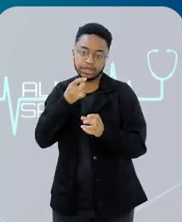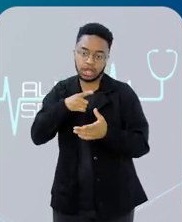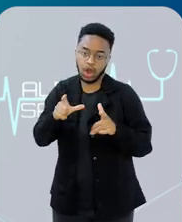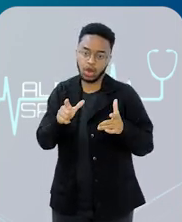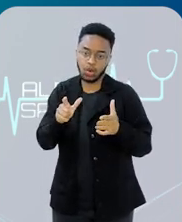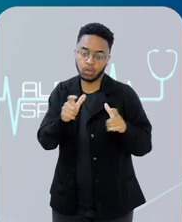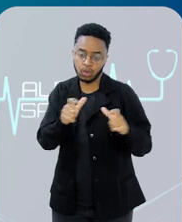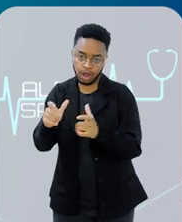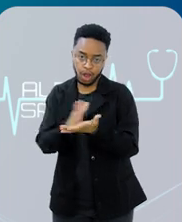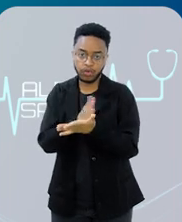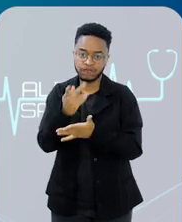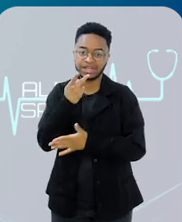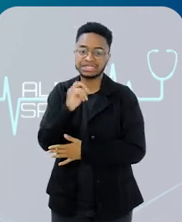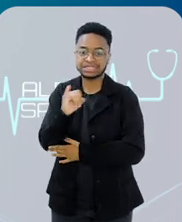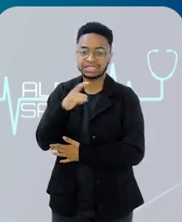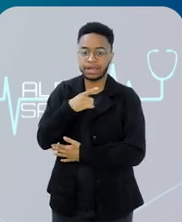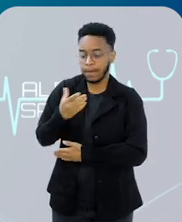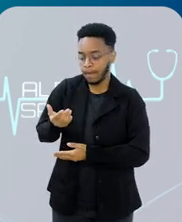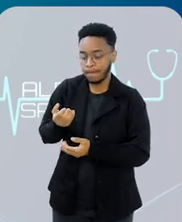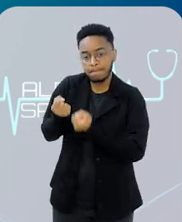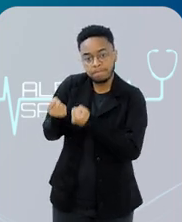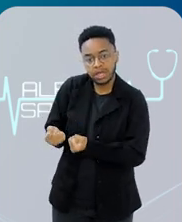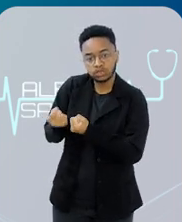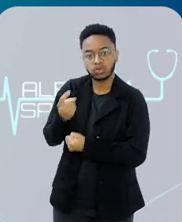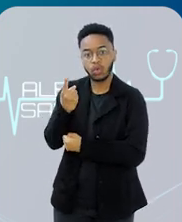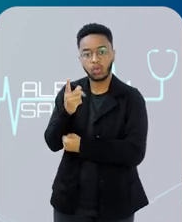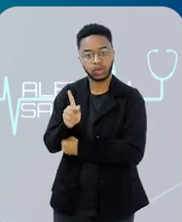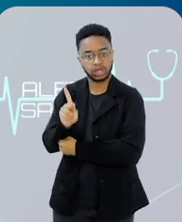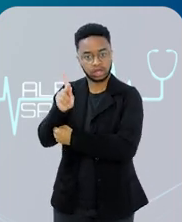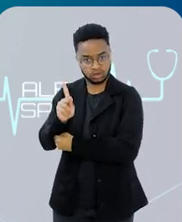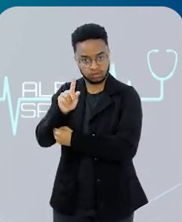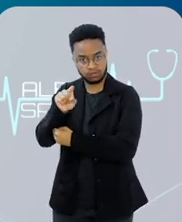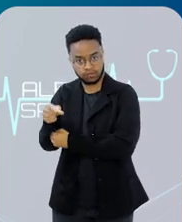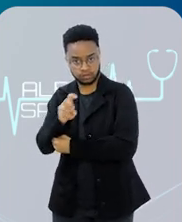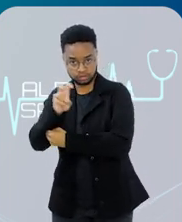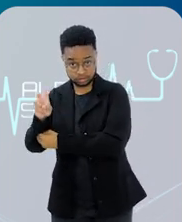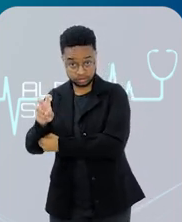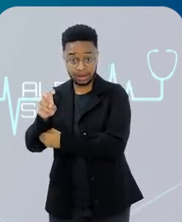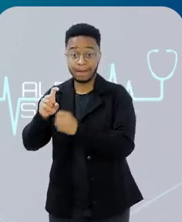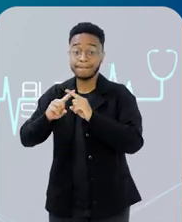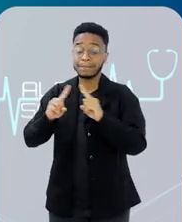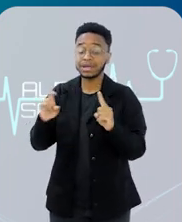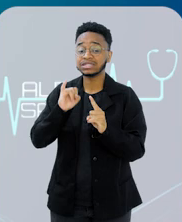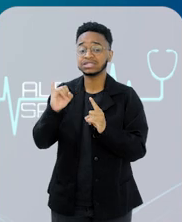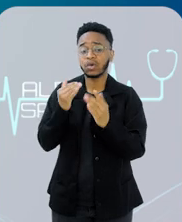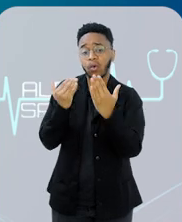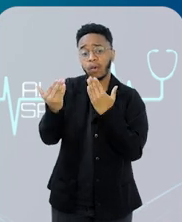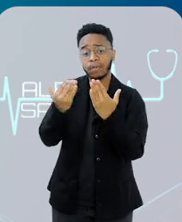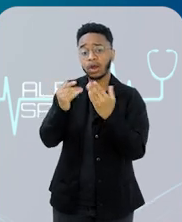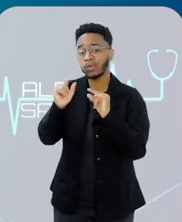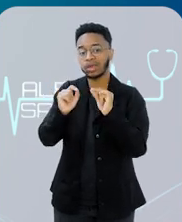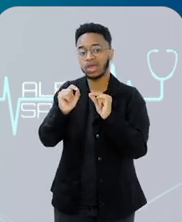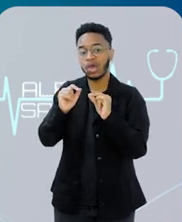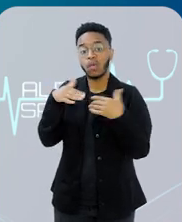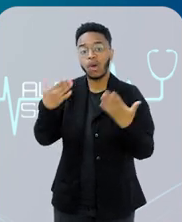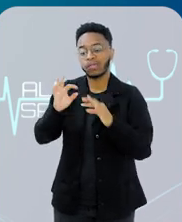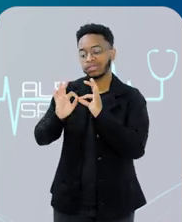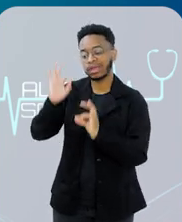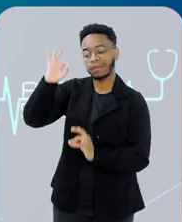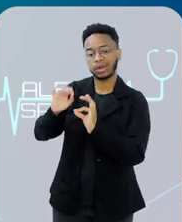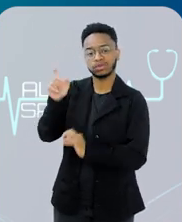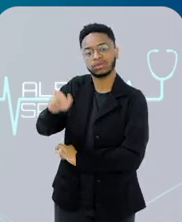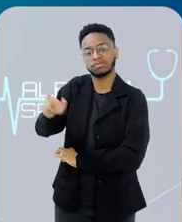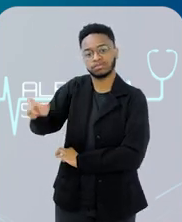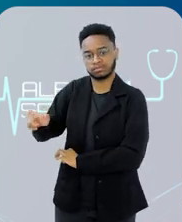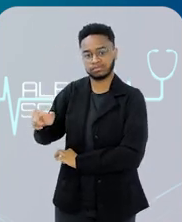de mama como uma gigantomastia, mas sempre você vai correlacionar o tamanho, o volume dessa mama com o porte físico